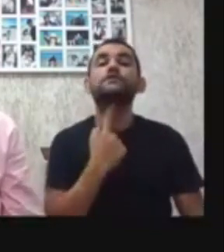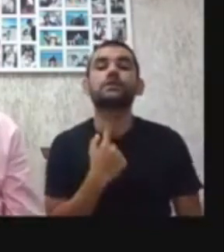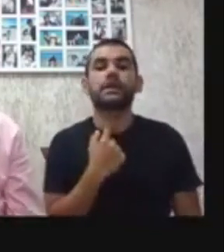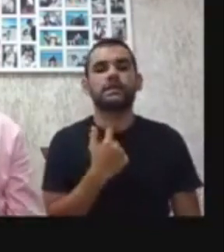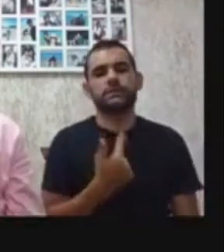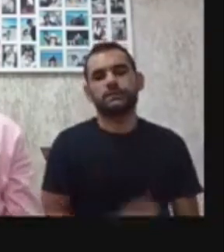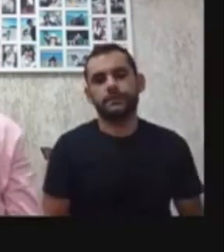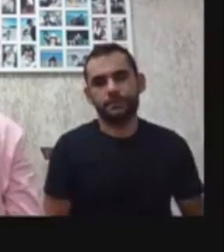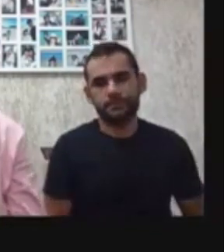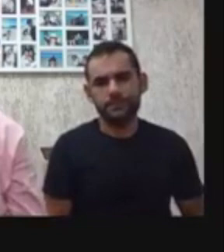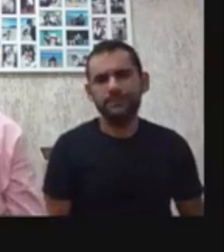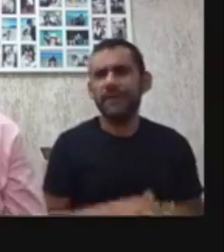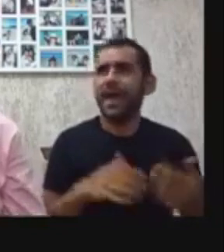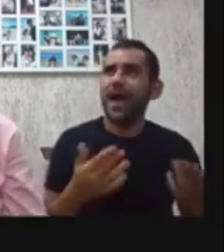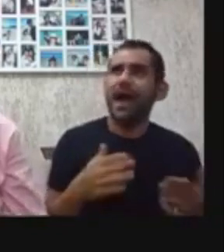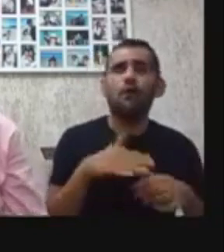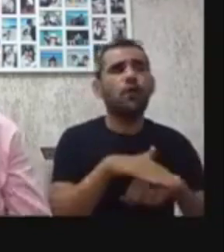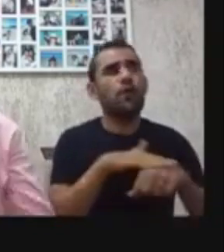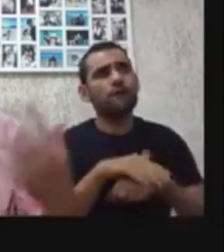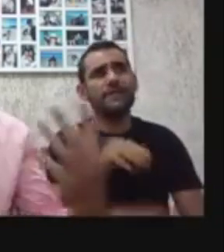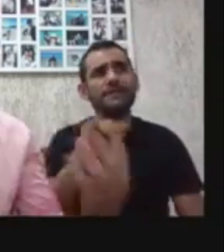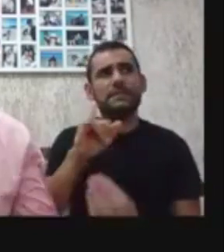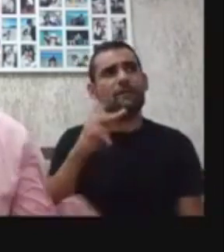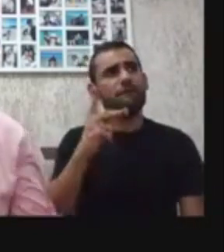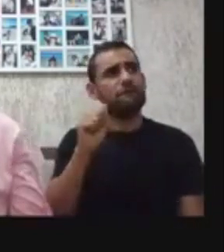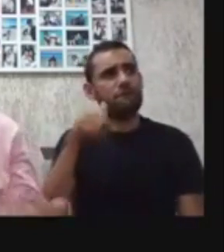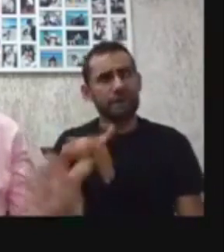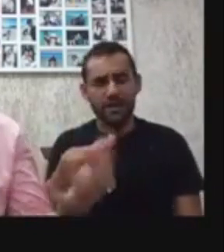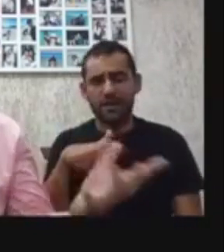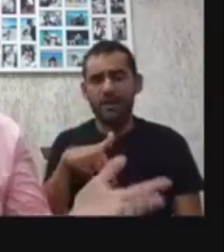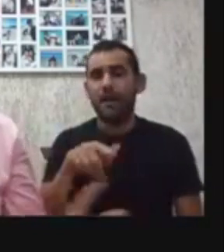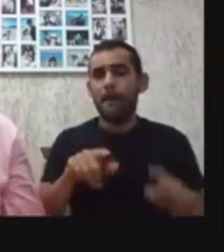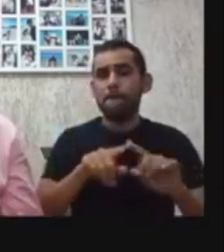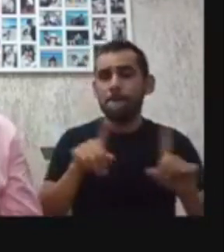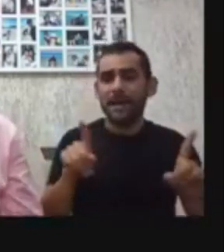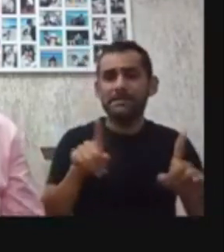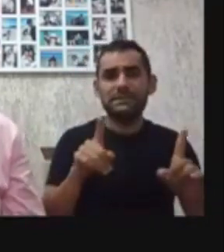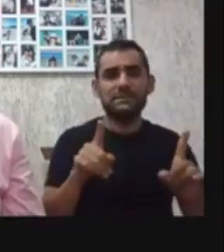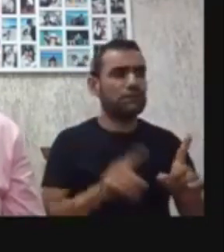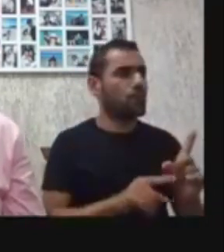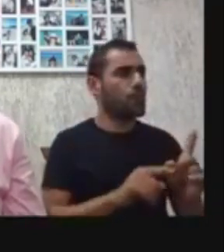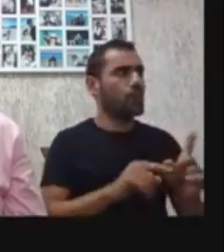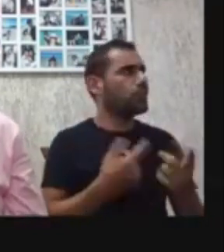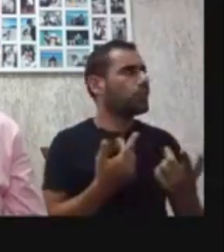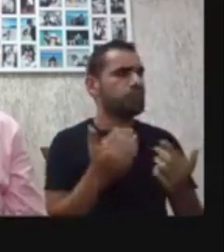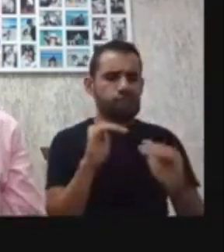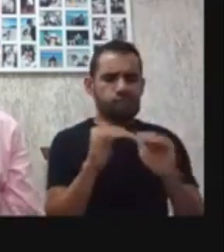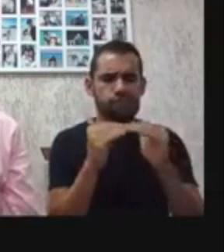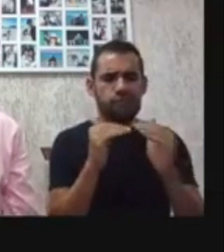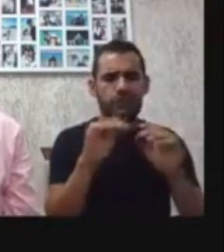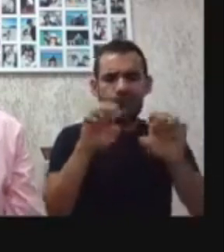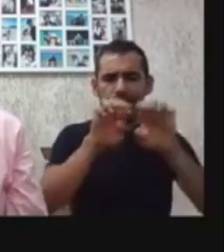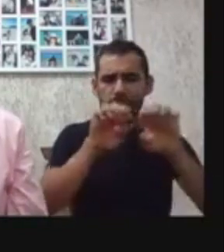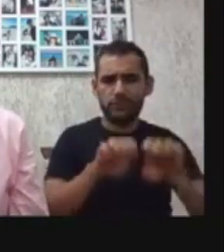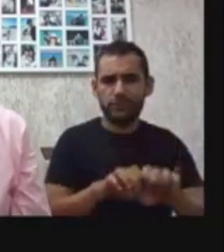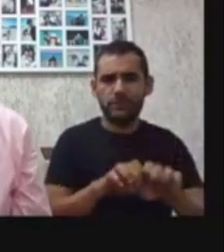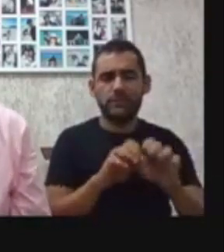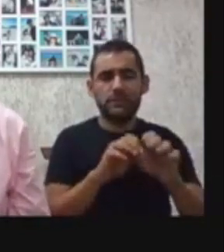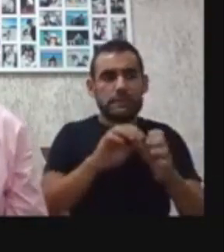Ah, mas conversa com o IPHAN. Não vamos descaracterizar nenhum imóvel aqui de São João del Rei, não. Sabe? Vamos